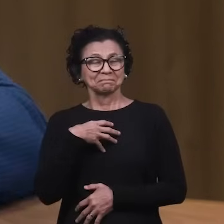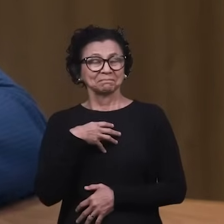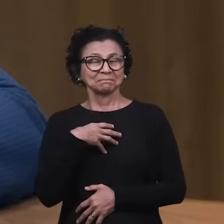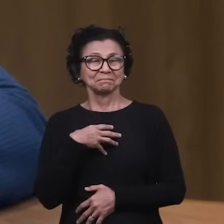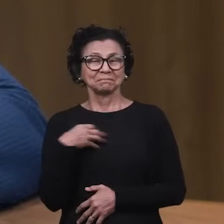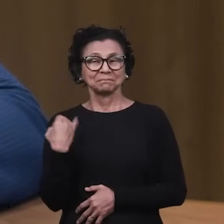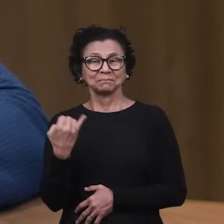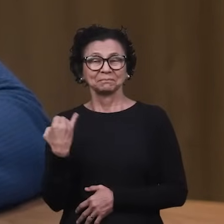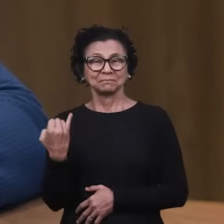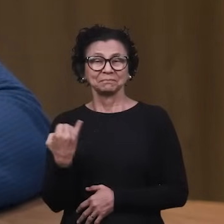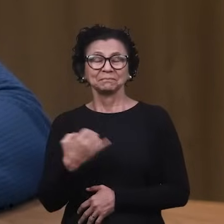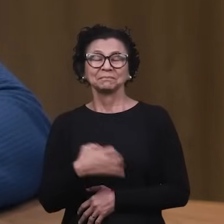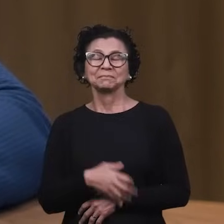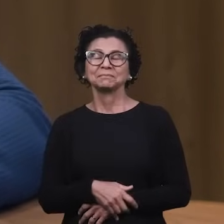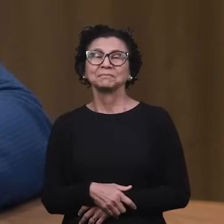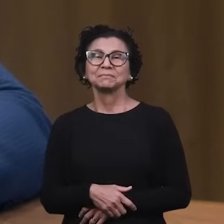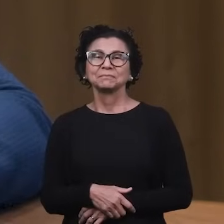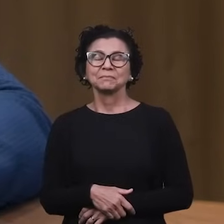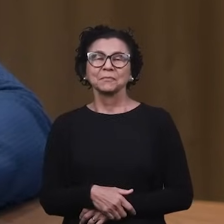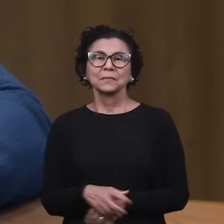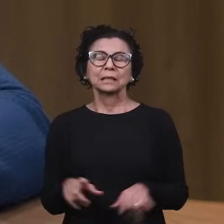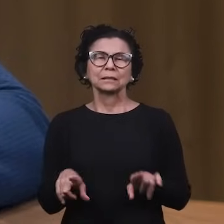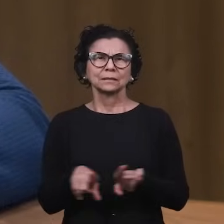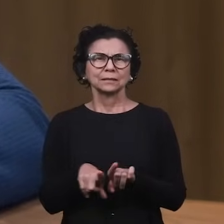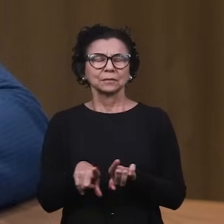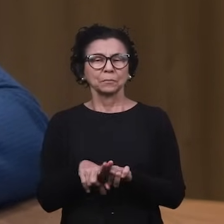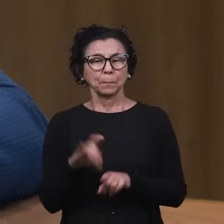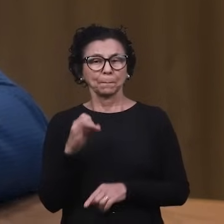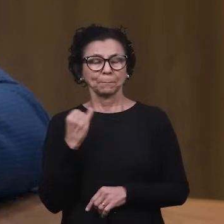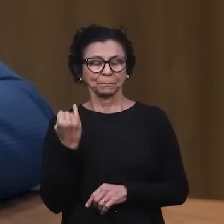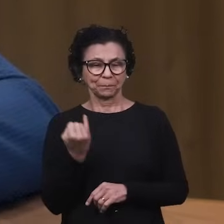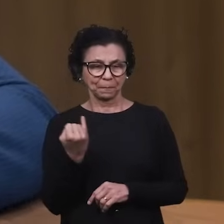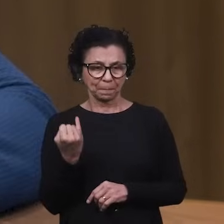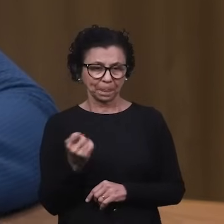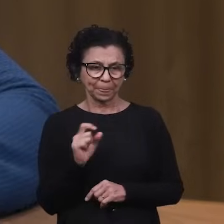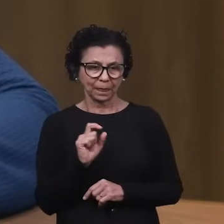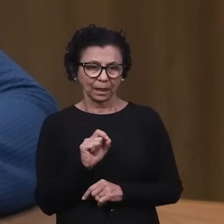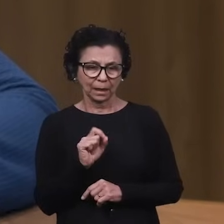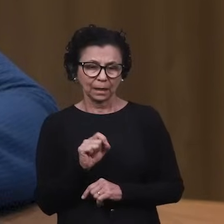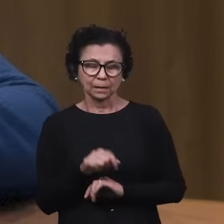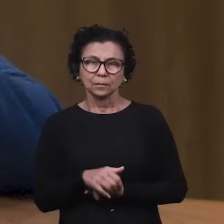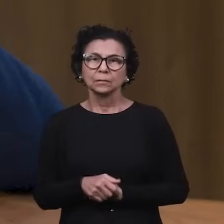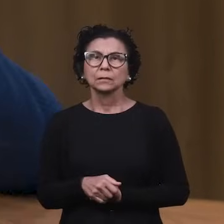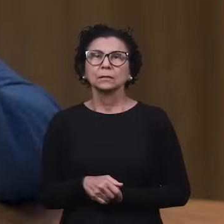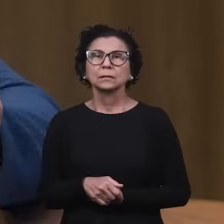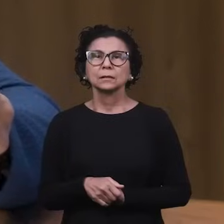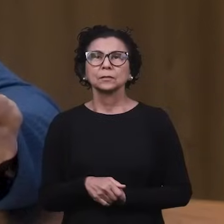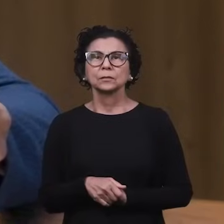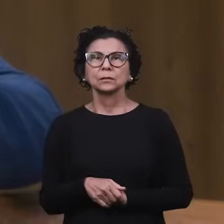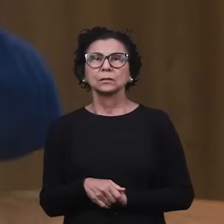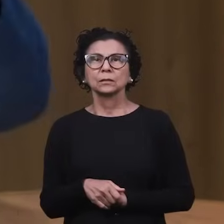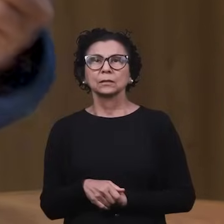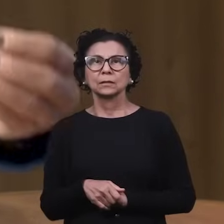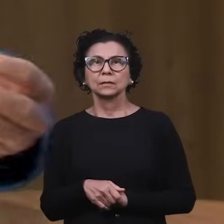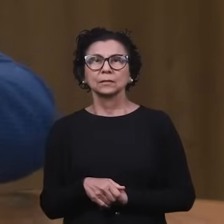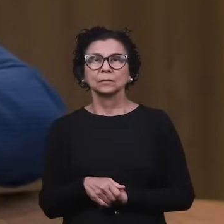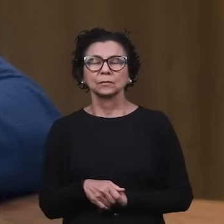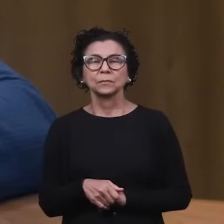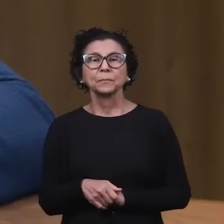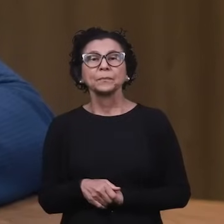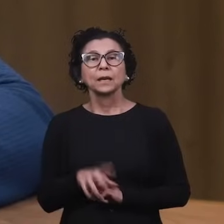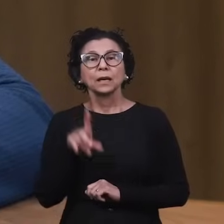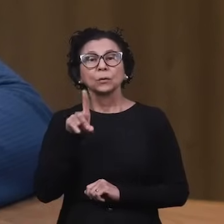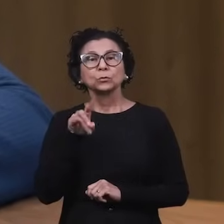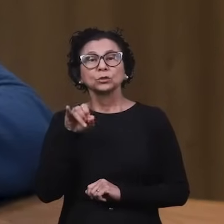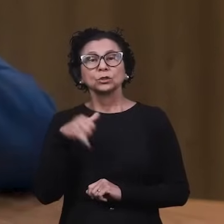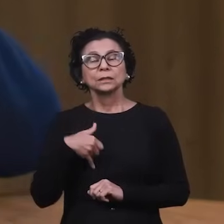por isso. E uma coisa muito importante também é que nós devemos saber a data de